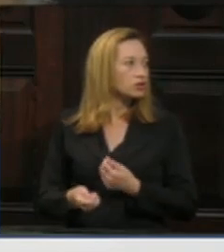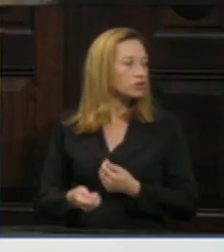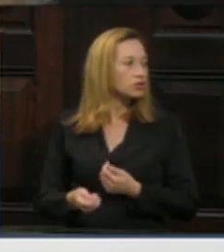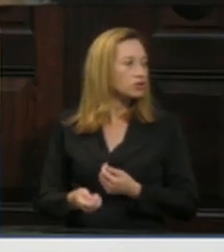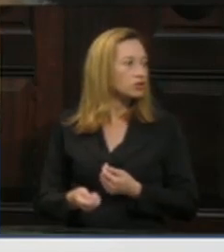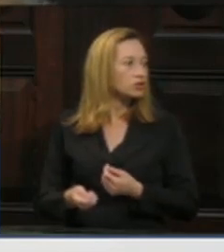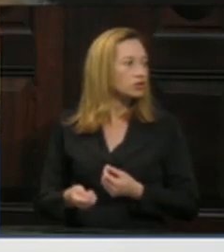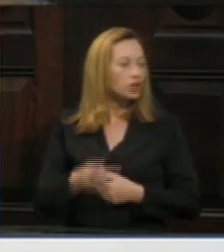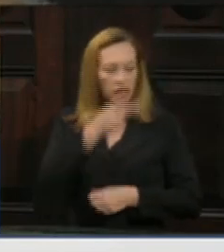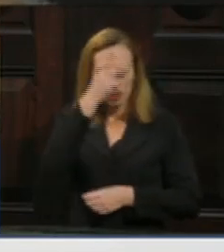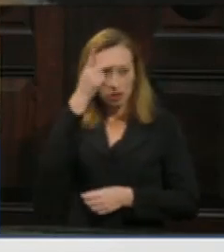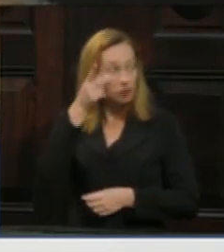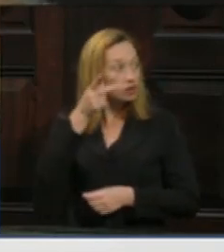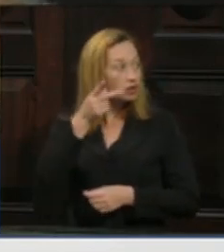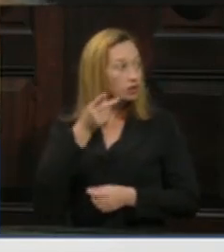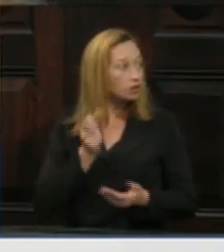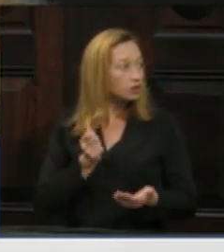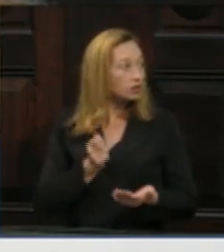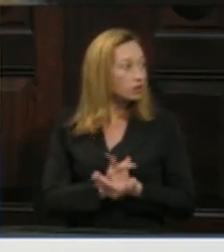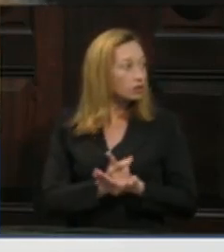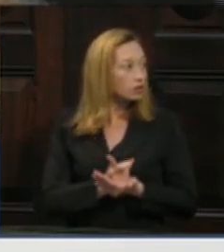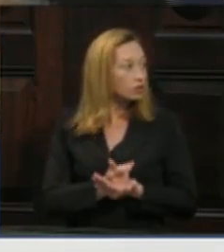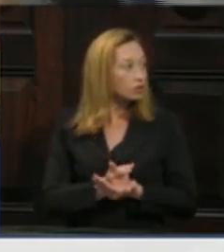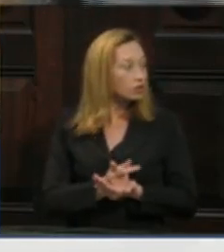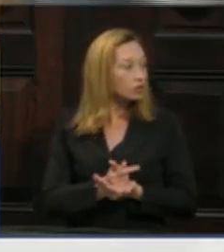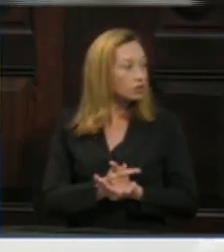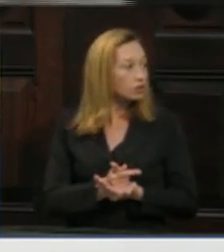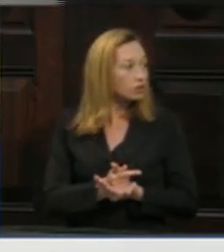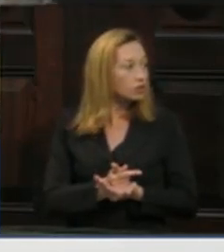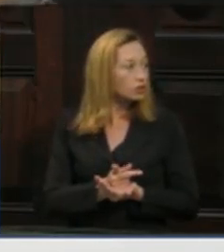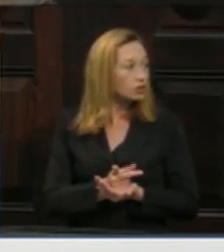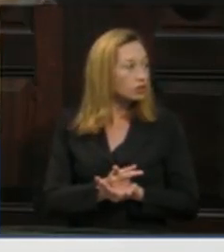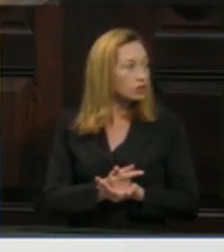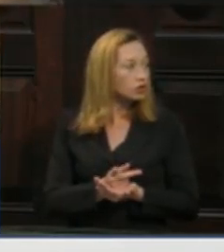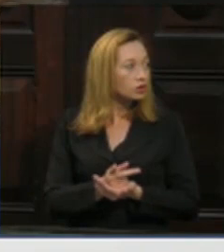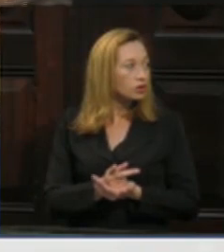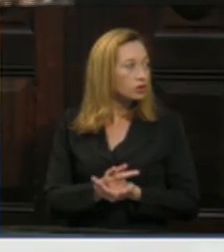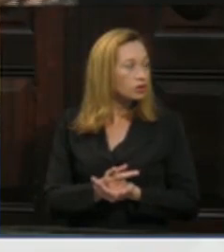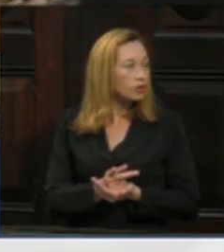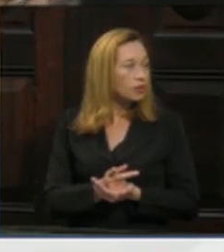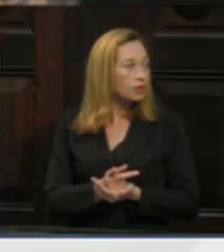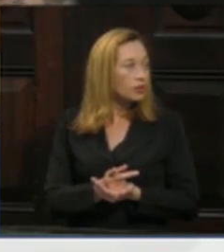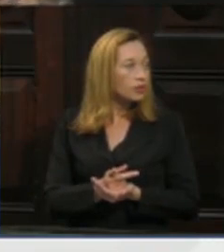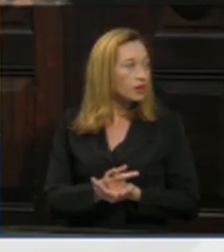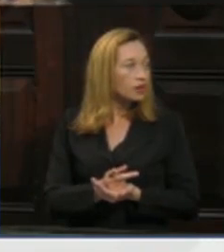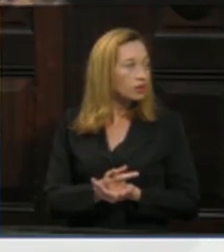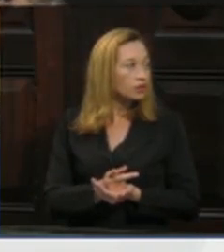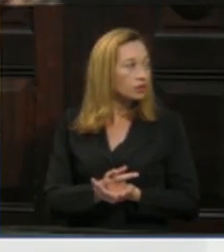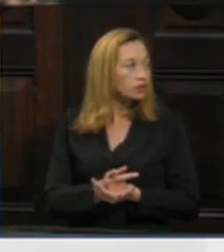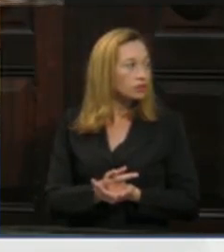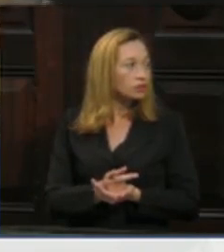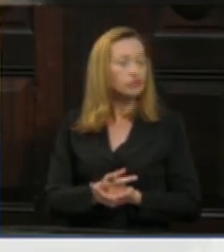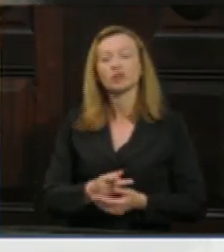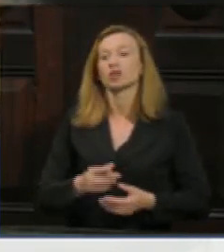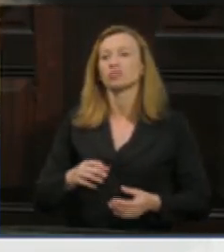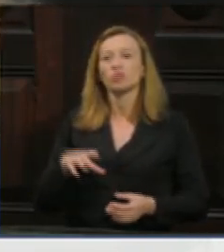outras providências. Em discussão, não havendo quem queira discutir, encerrada a discussão, em votação, os senhores que aprovam a comissão, aprovado, vai ao